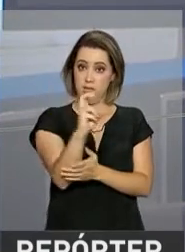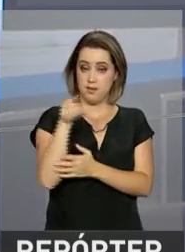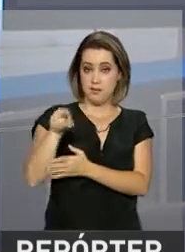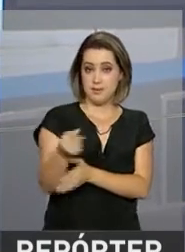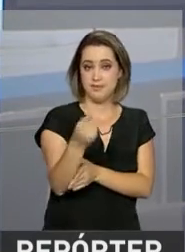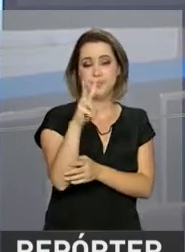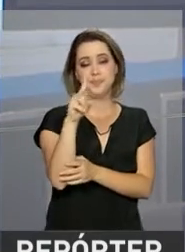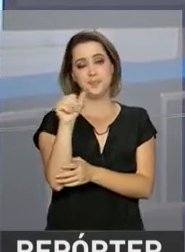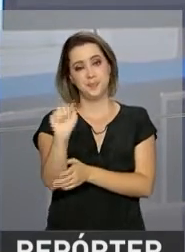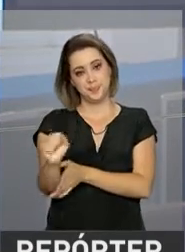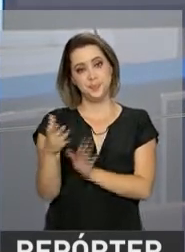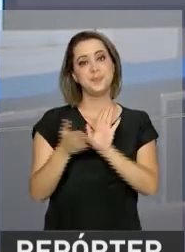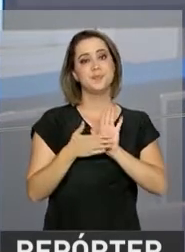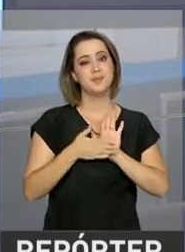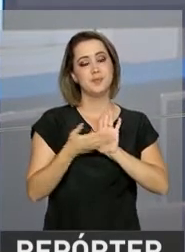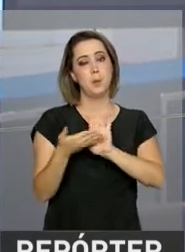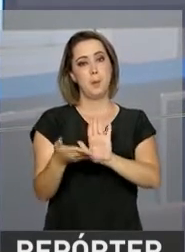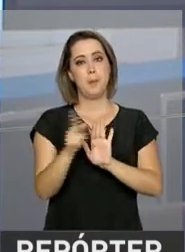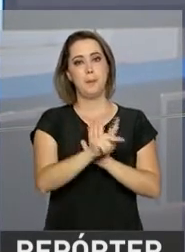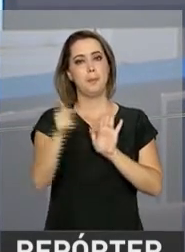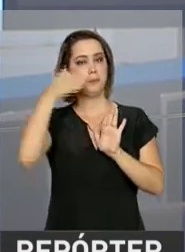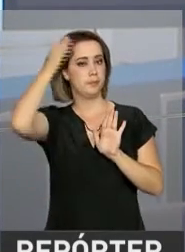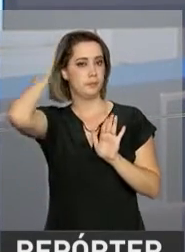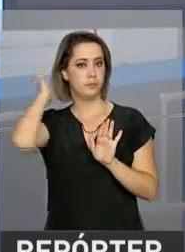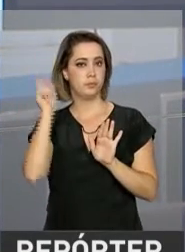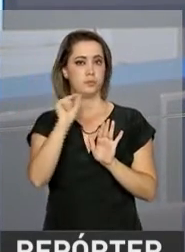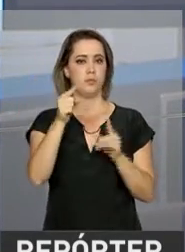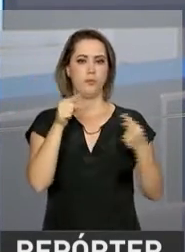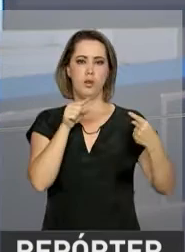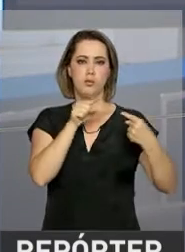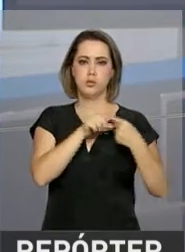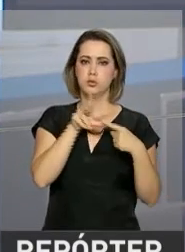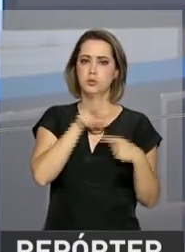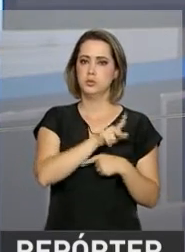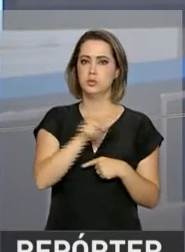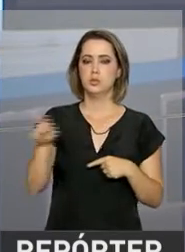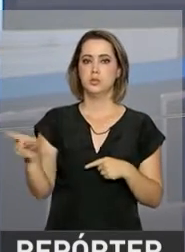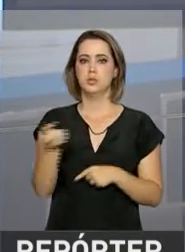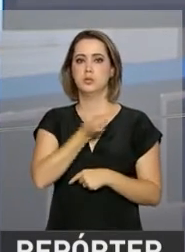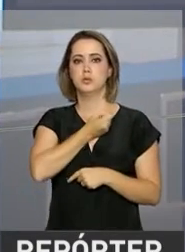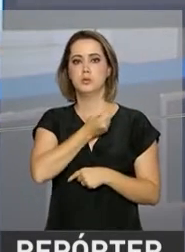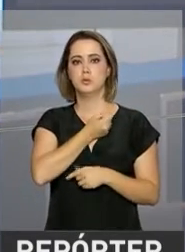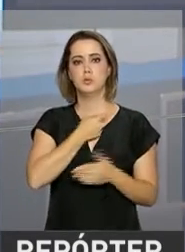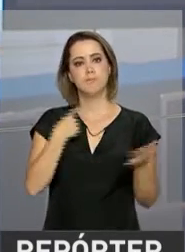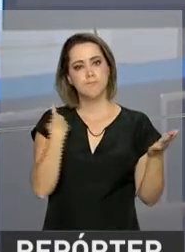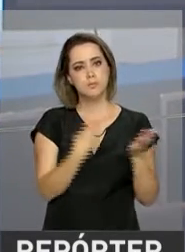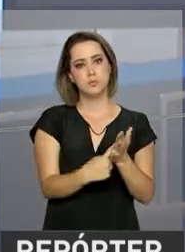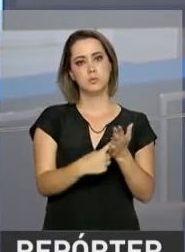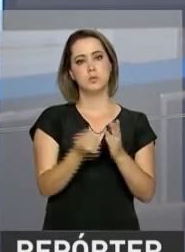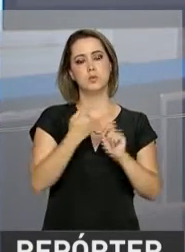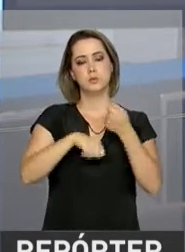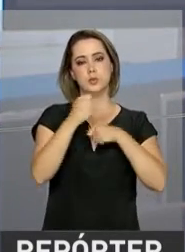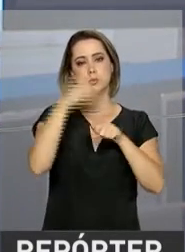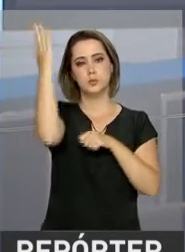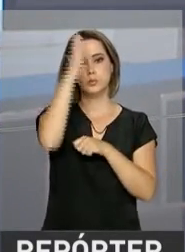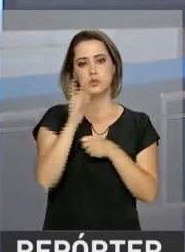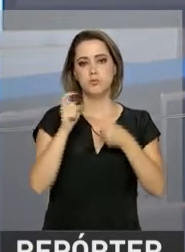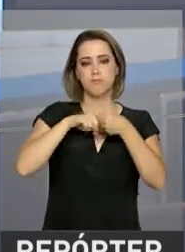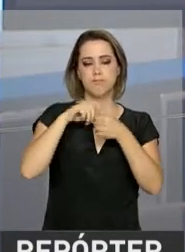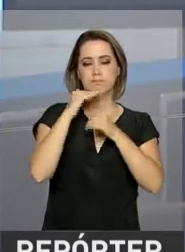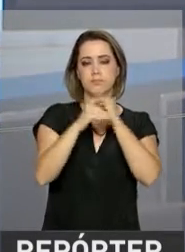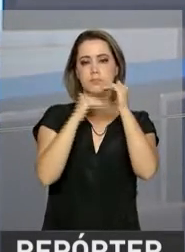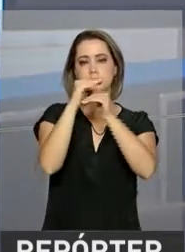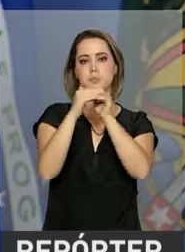foram apresentados agora há pouco pelo presidente Michel Temer. De acordo com o presidente, os dados comprovam que a economia brasileira está voltando